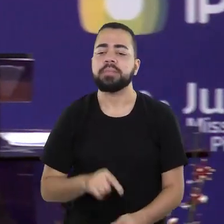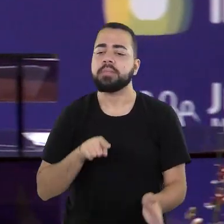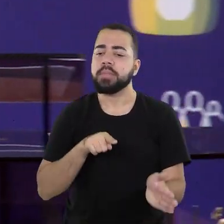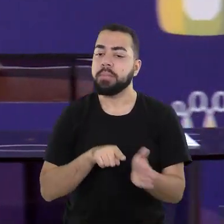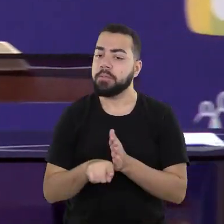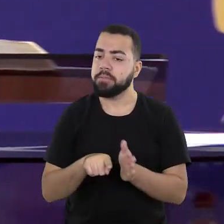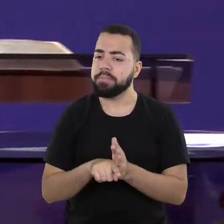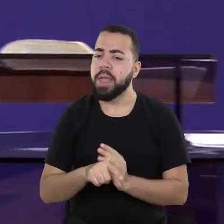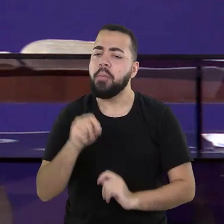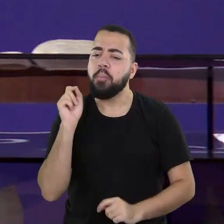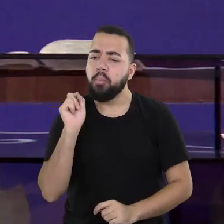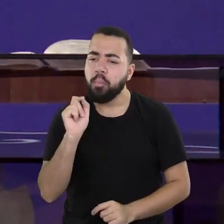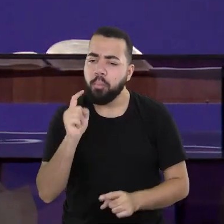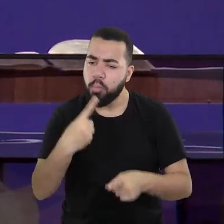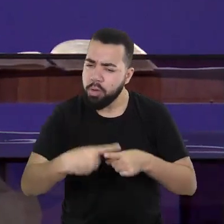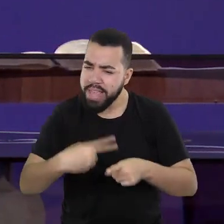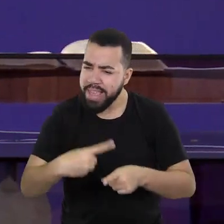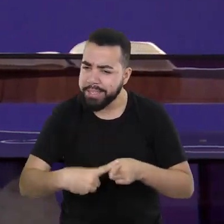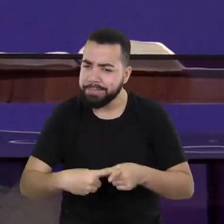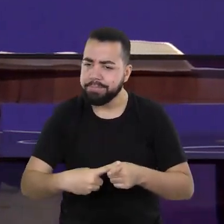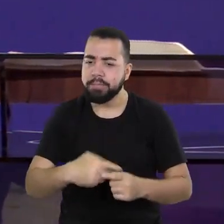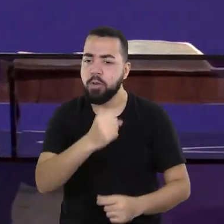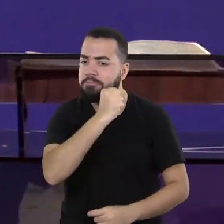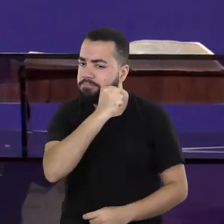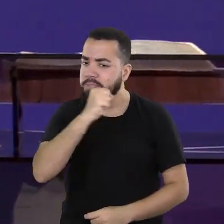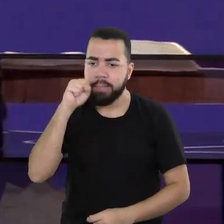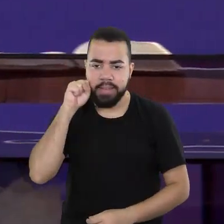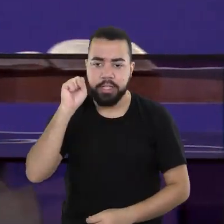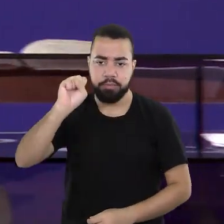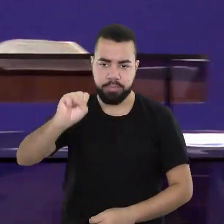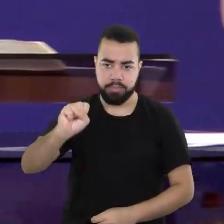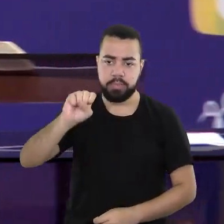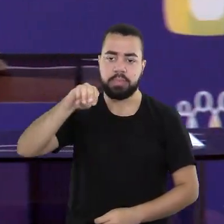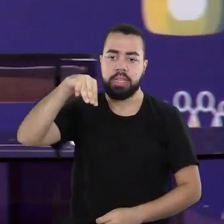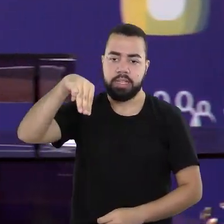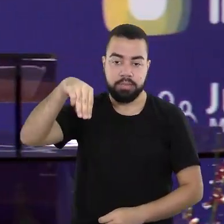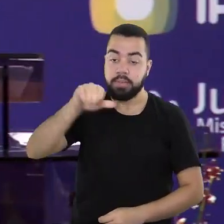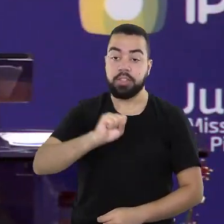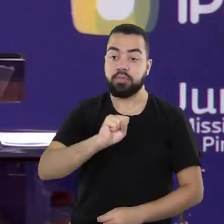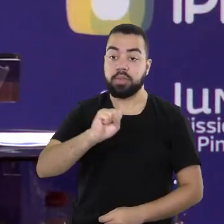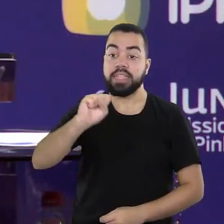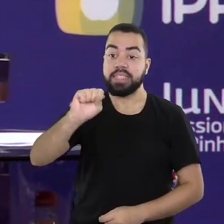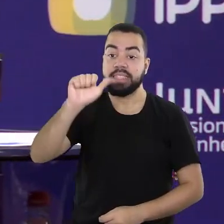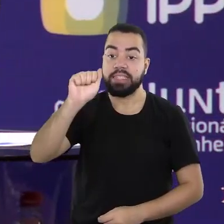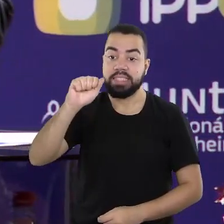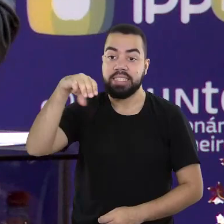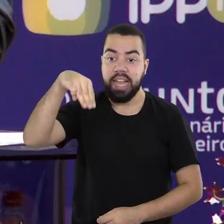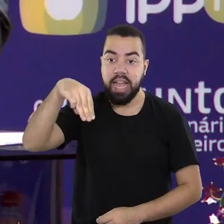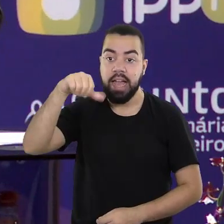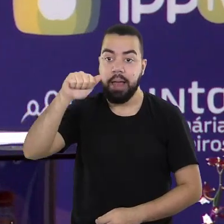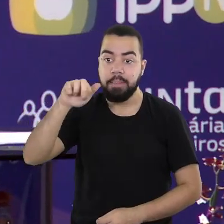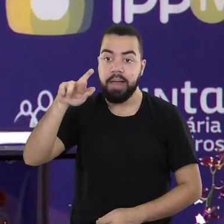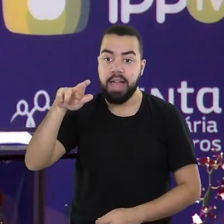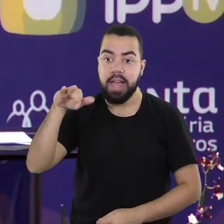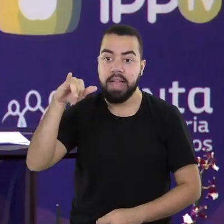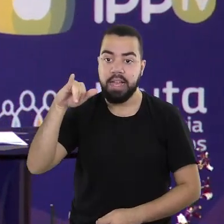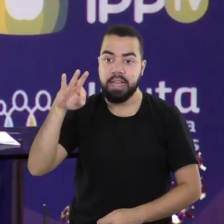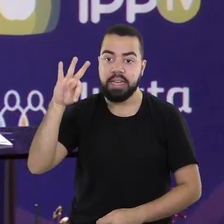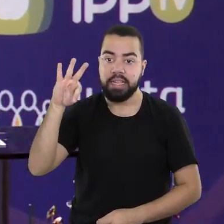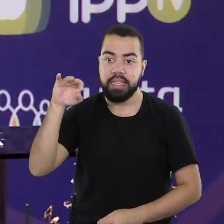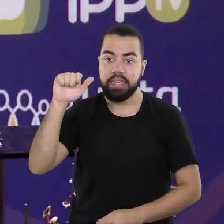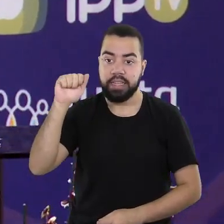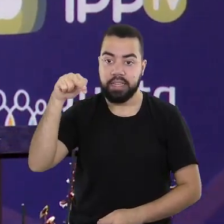o próximo daquele que foi ferido e assaltado? Vamos ler juntos, bem forte, o versículo 33. Diz aí